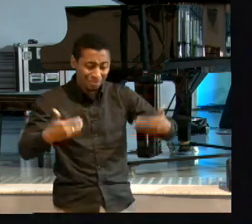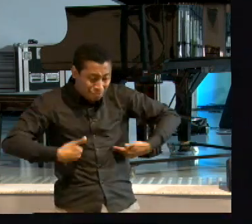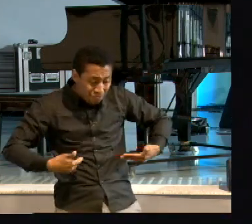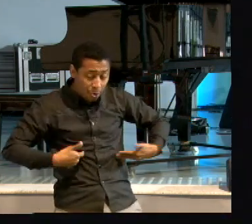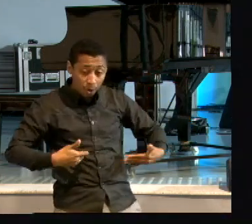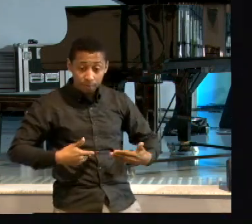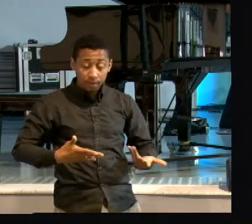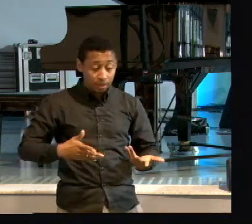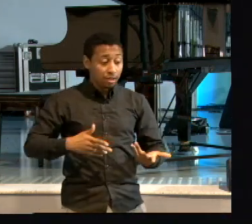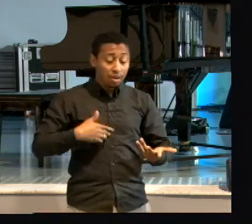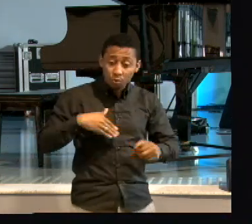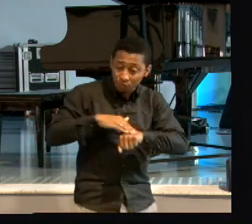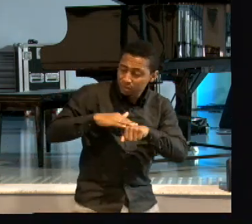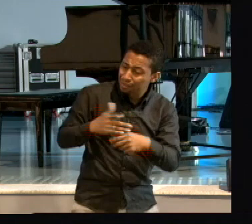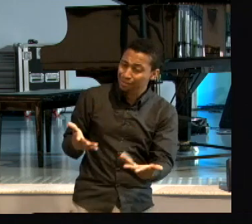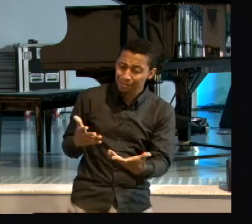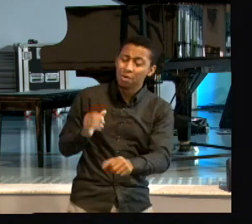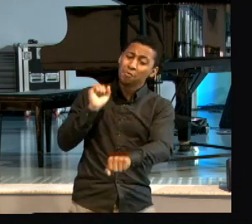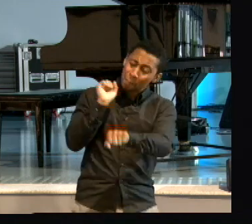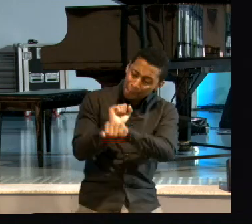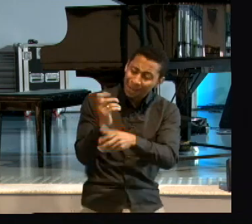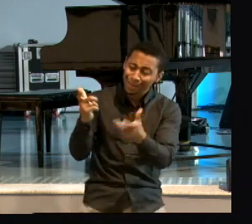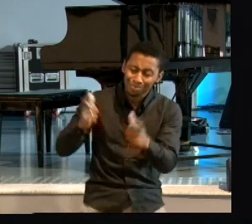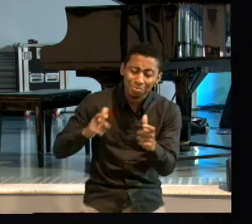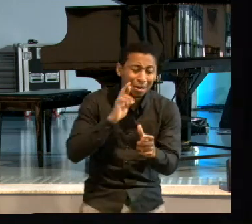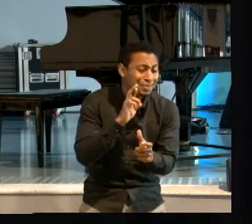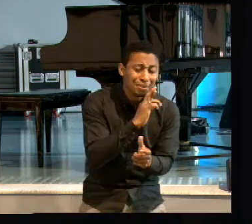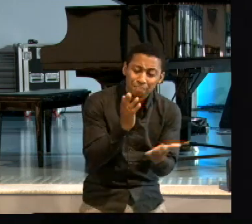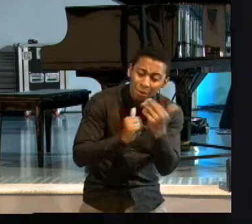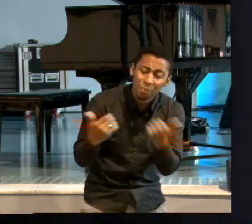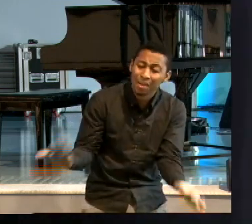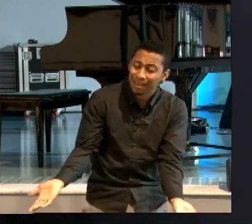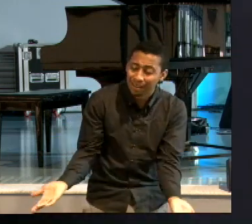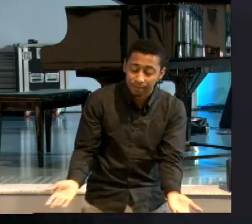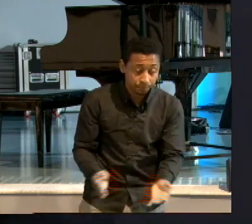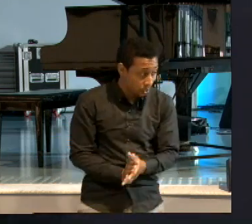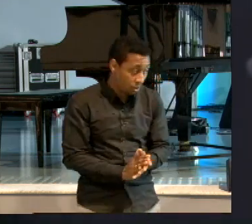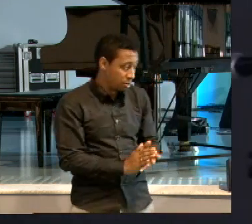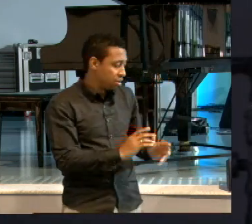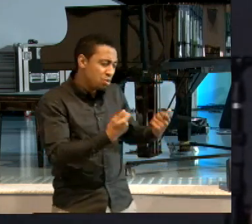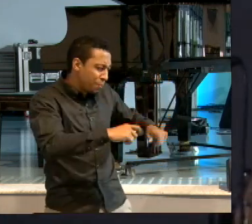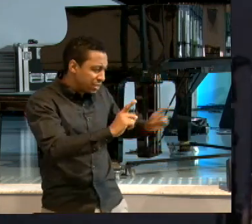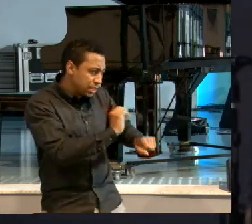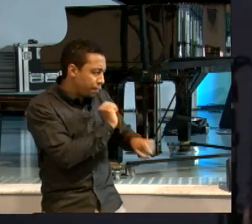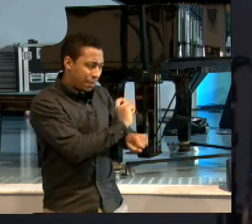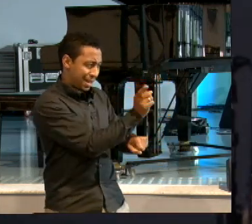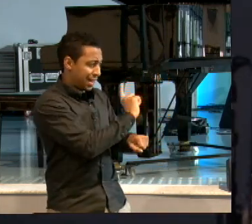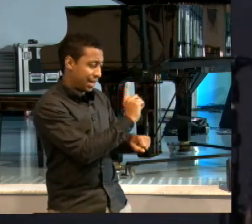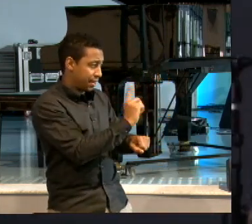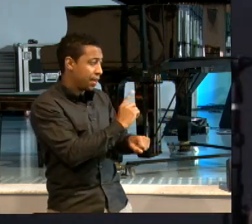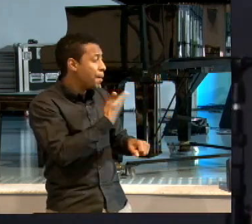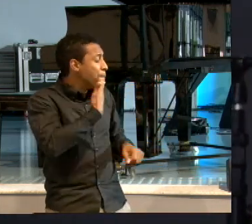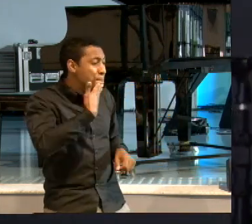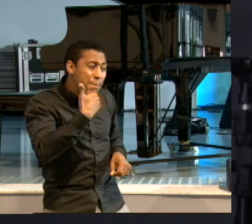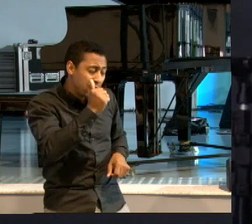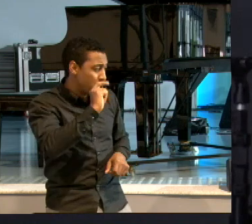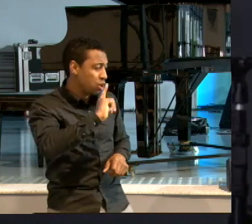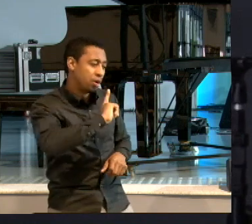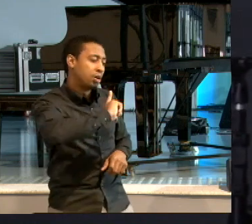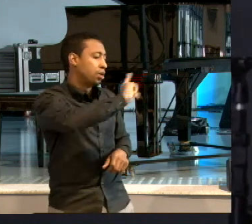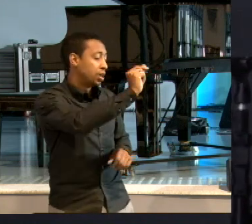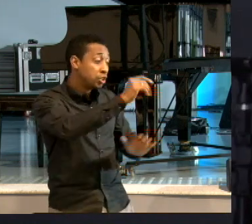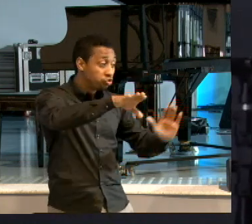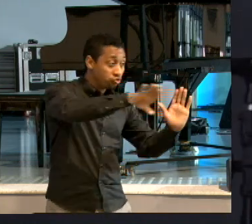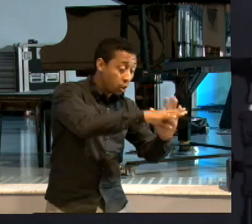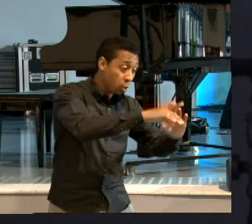pastor, lá eles prepararam a comida que vocês iam aguentar. Se a gente parar aqui no caminho, não tem nada industrializado, não tem